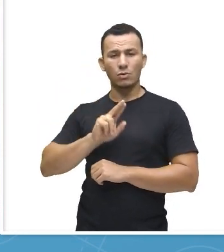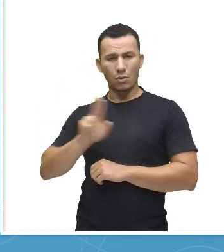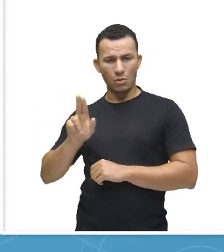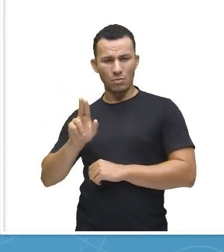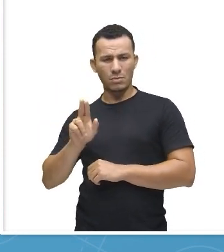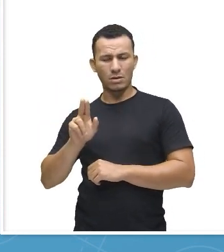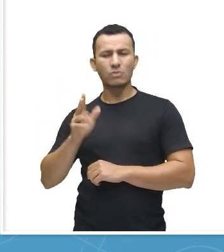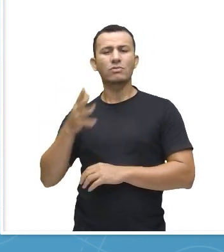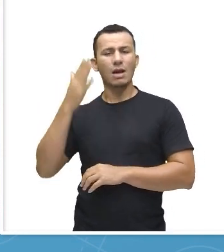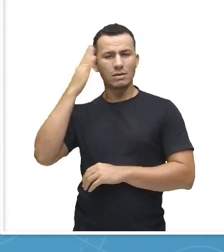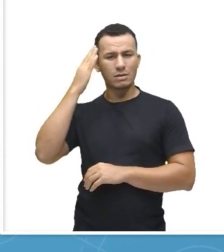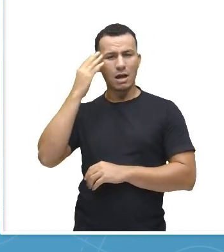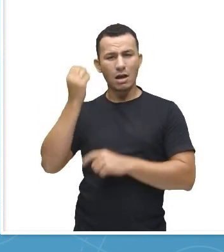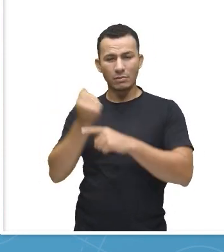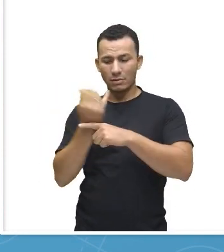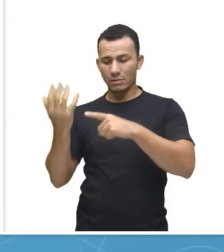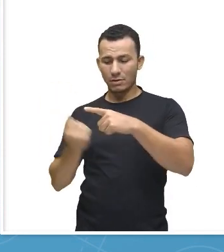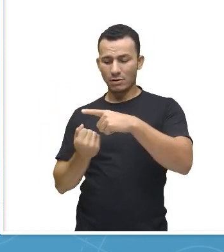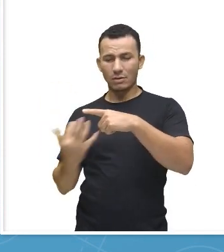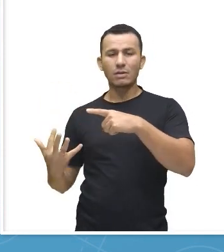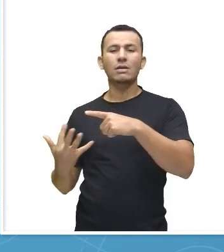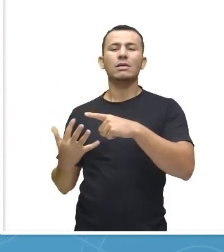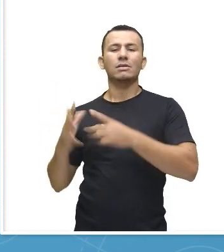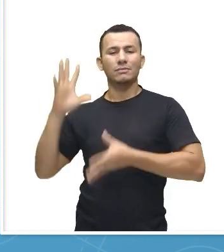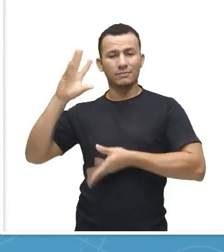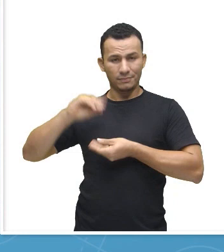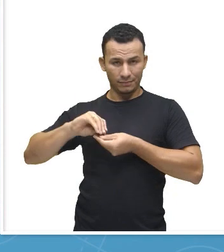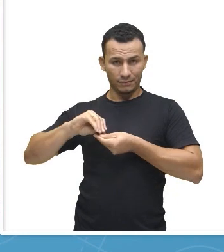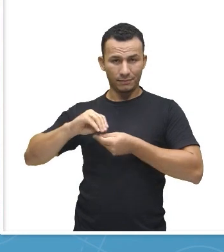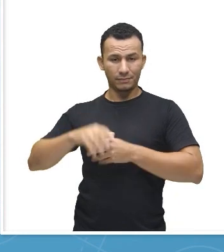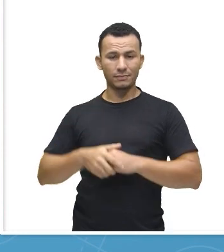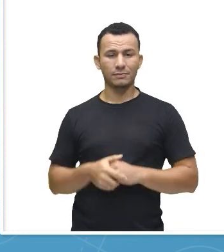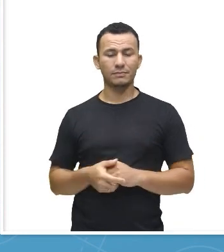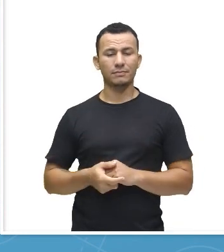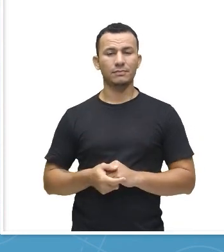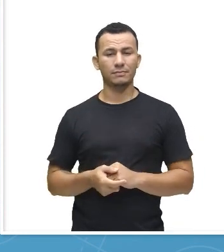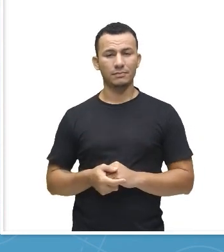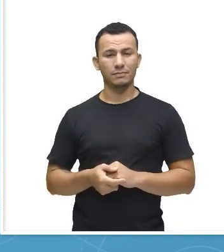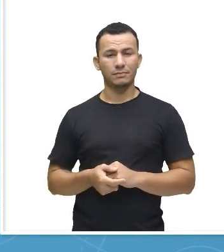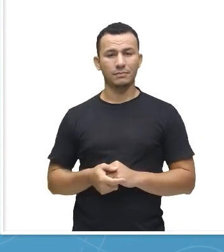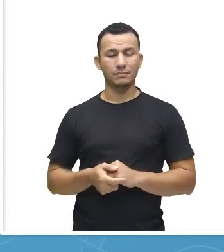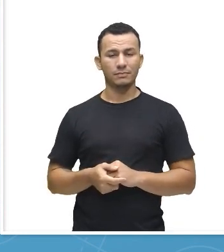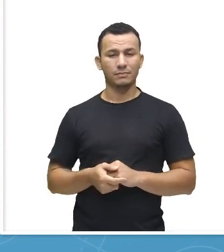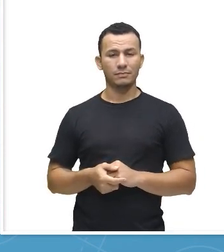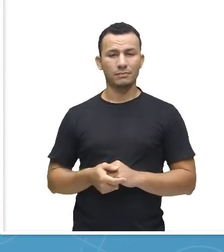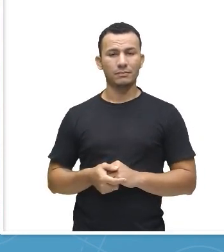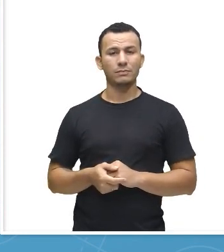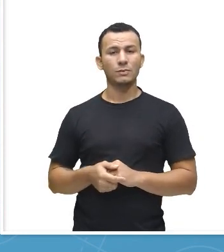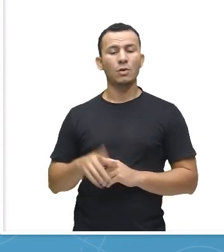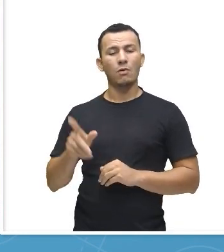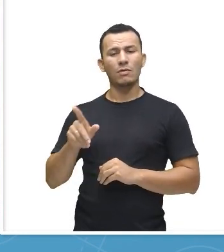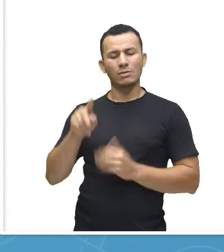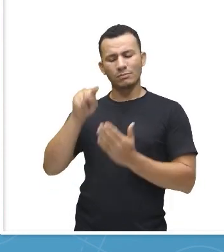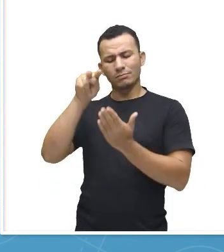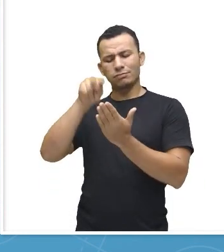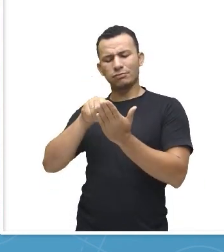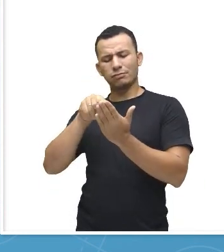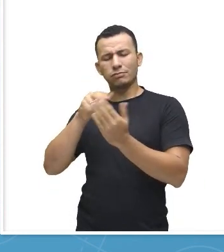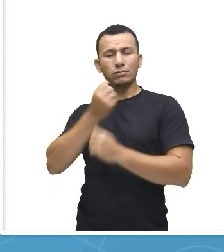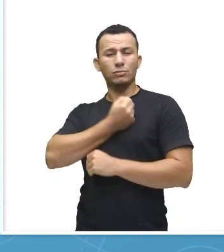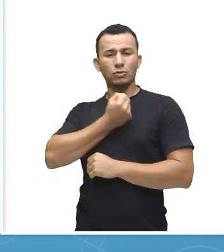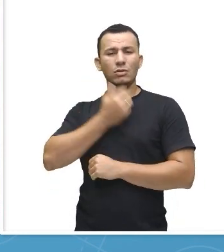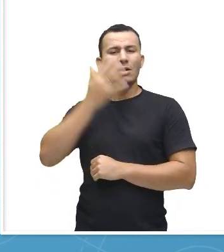a ideia da fração, ó, 52 centésimos. Na própria leitura, você já tem